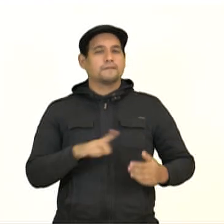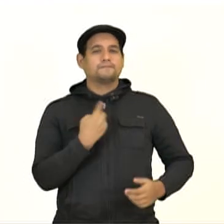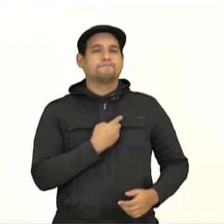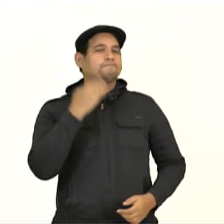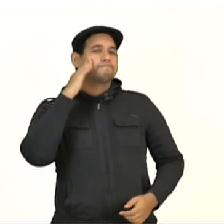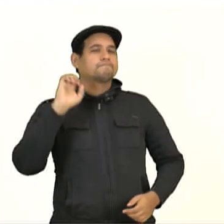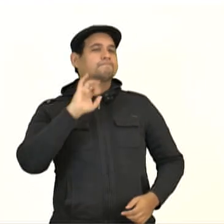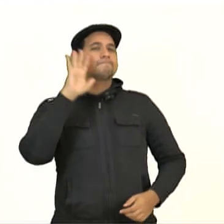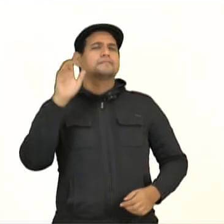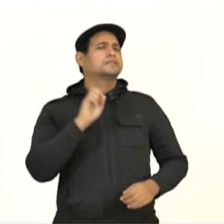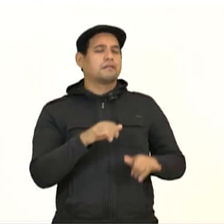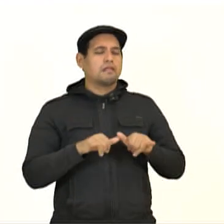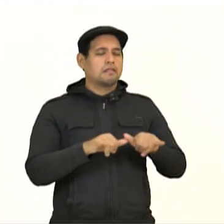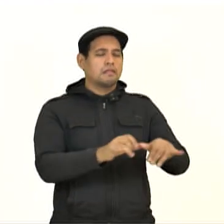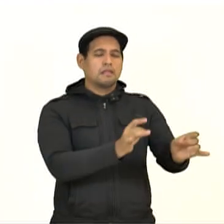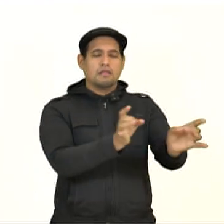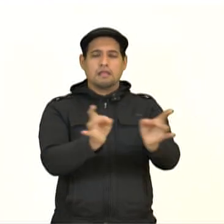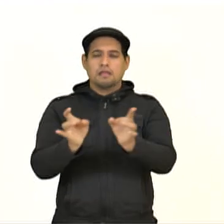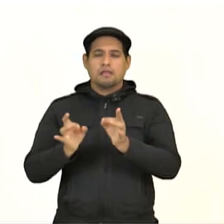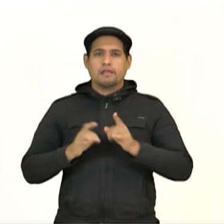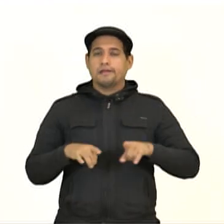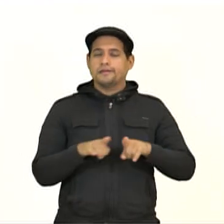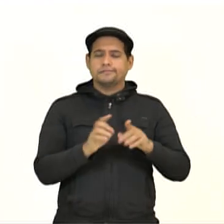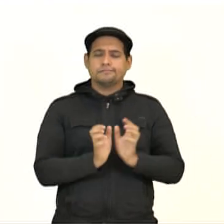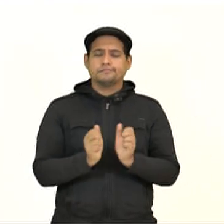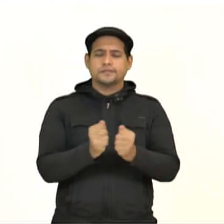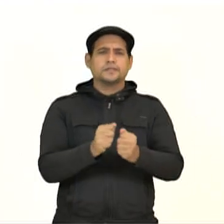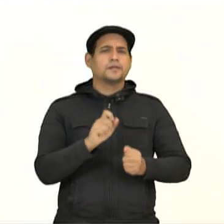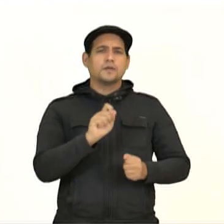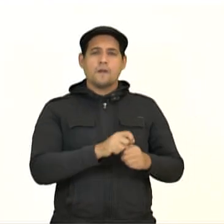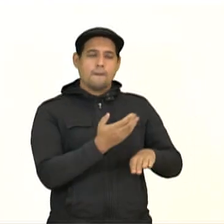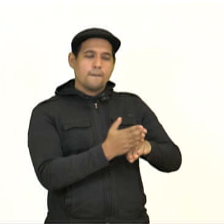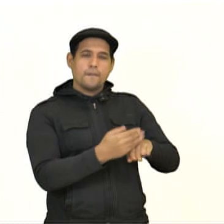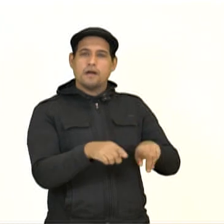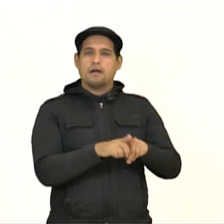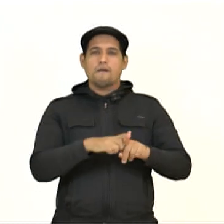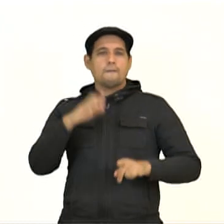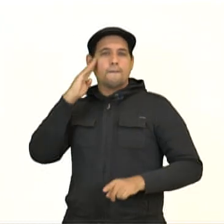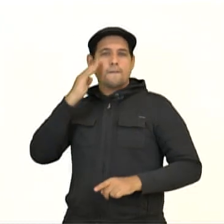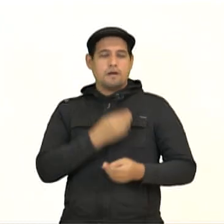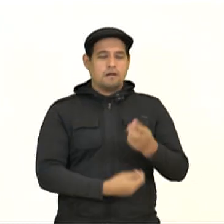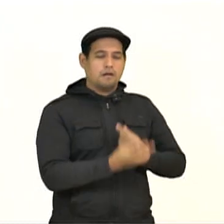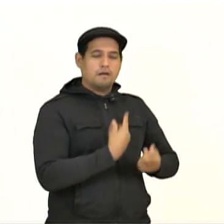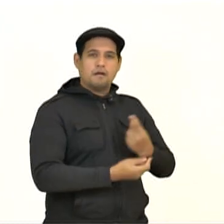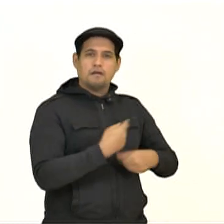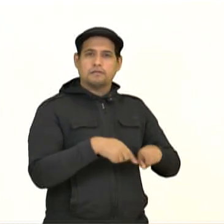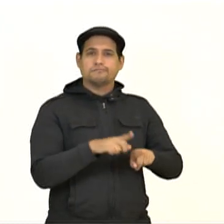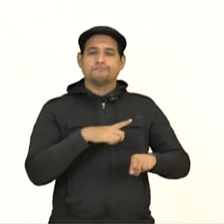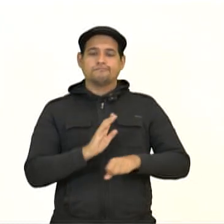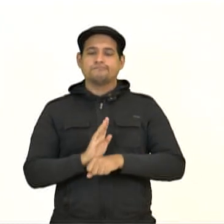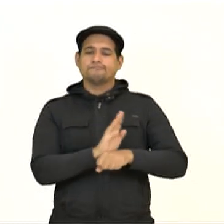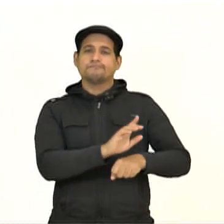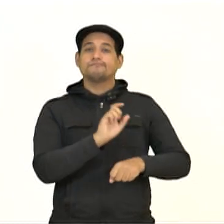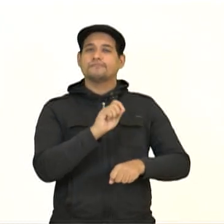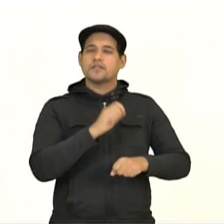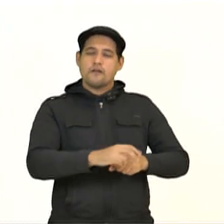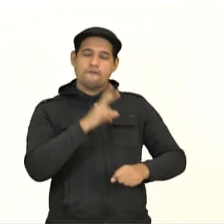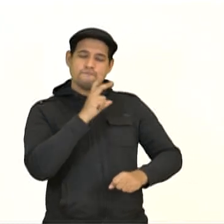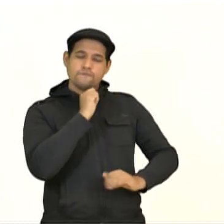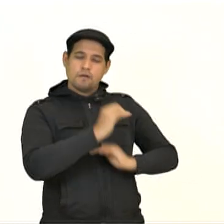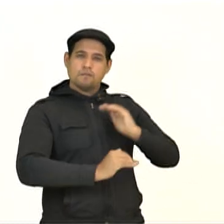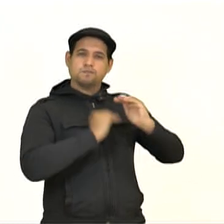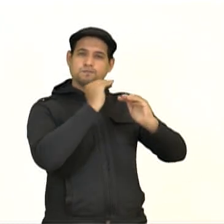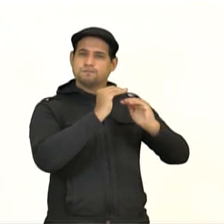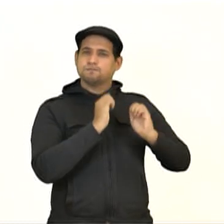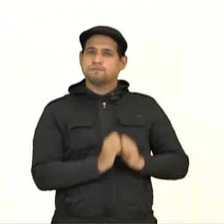Compreender o mercantilismo como um conjunto de práticas e princípios econômicos que contribuíram para o fortalecimento